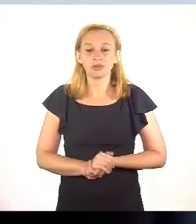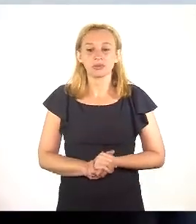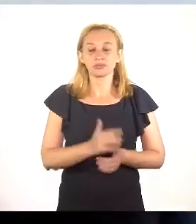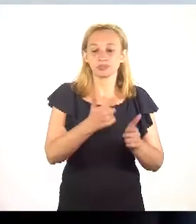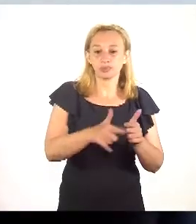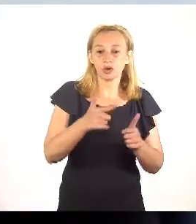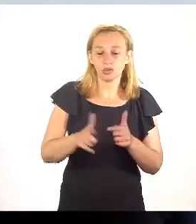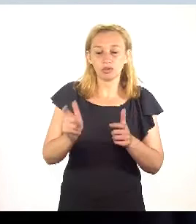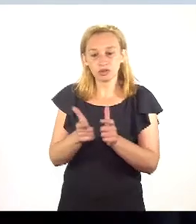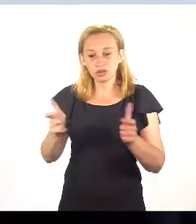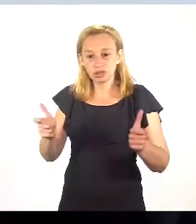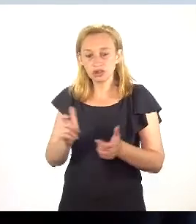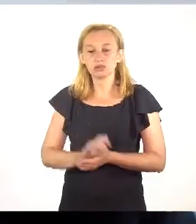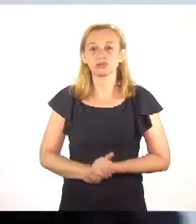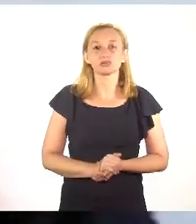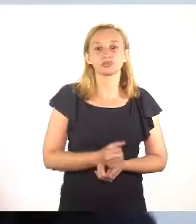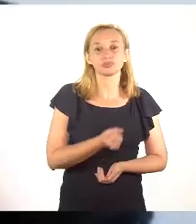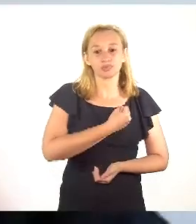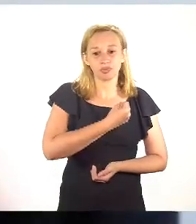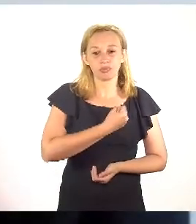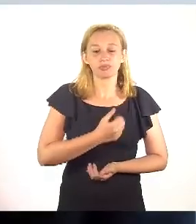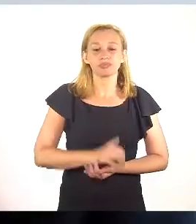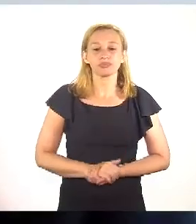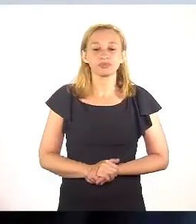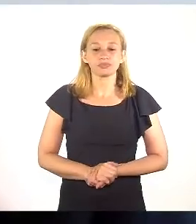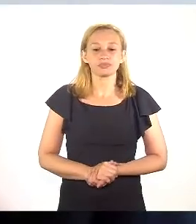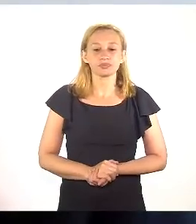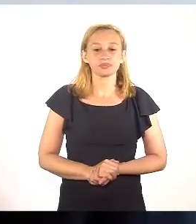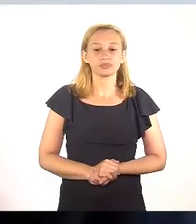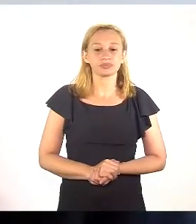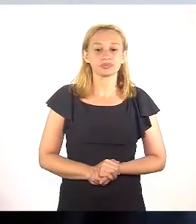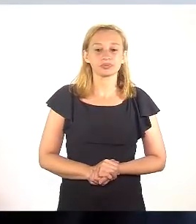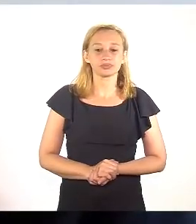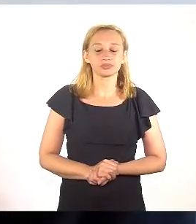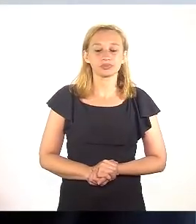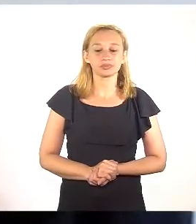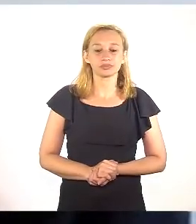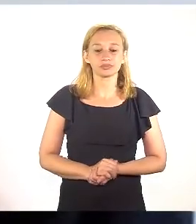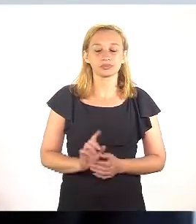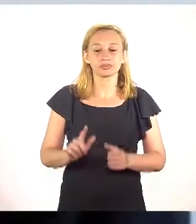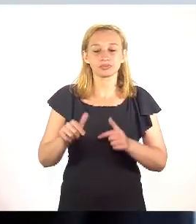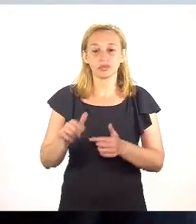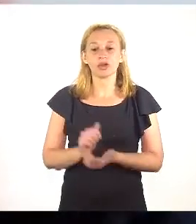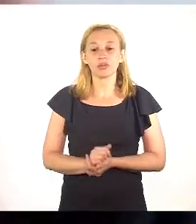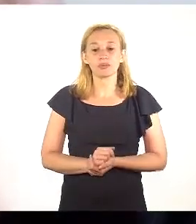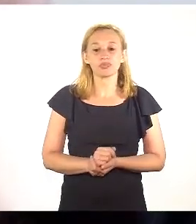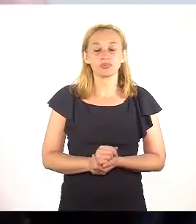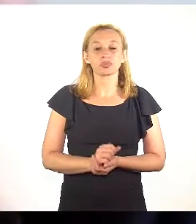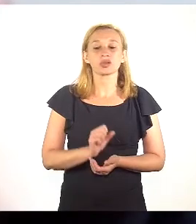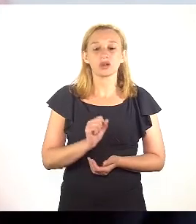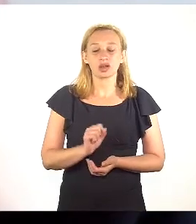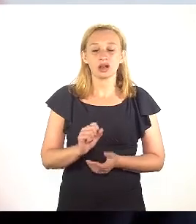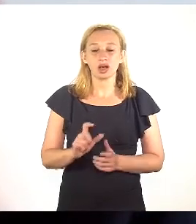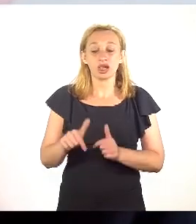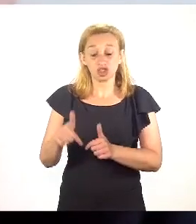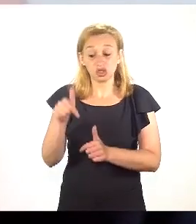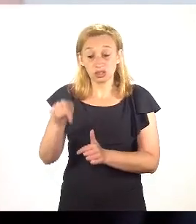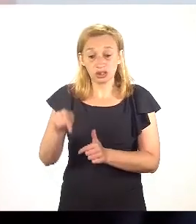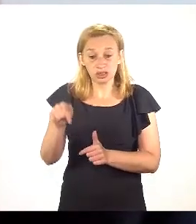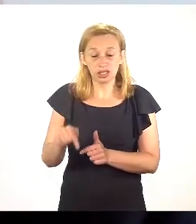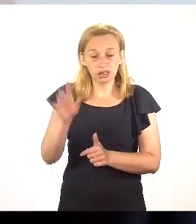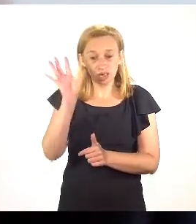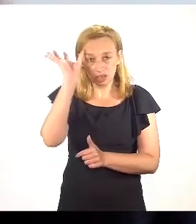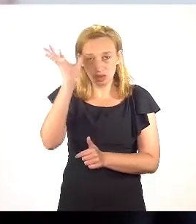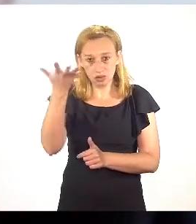das maiores, do maior número de processos, de litígios, para tentar atuar nessas causas. Uma vez resolvida